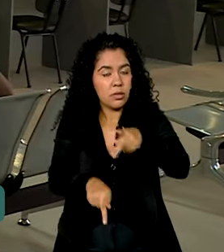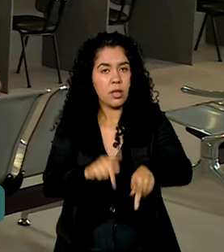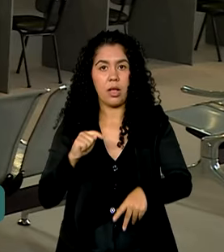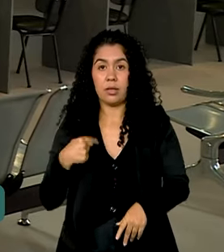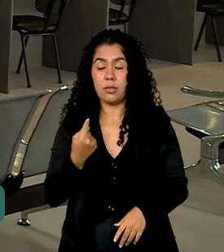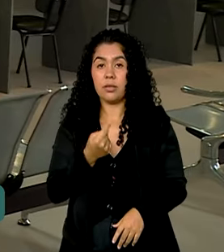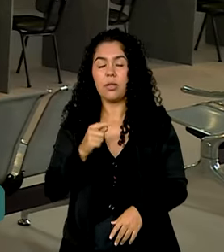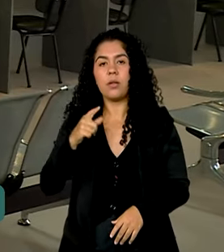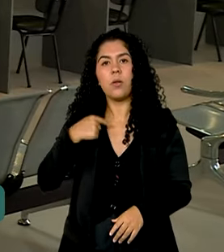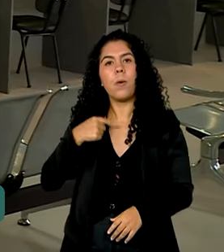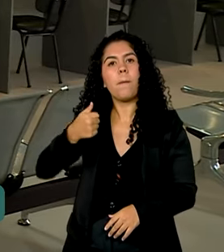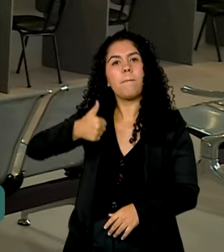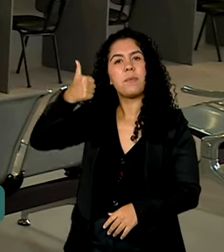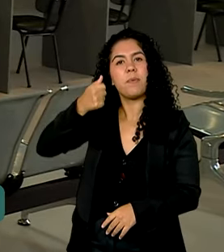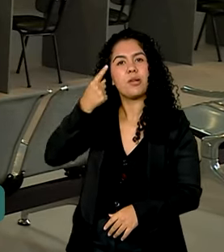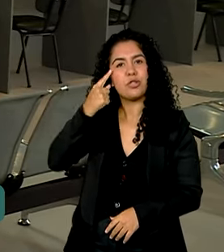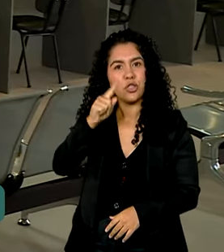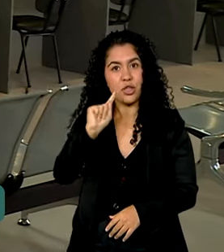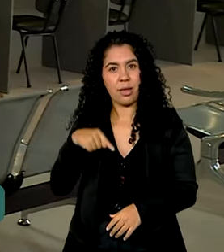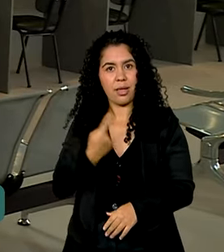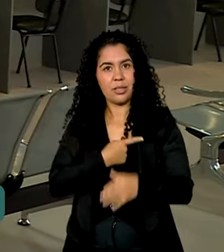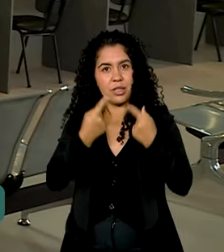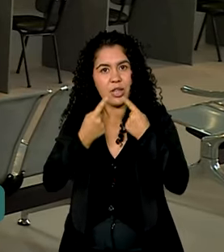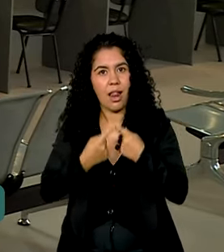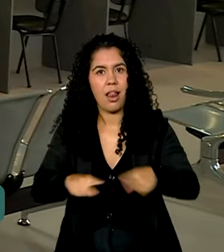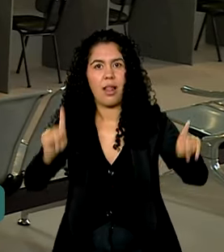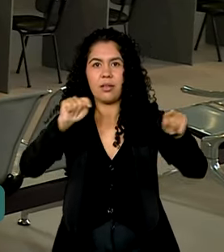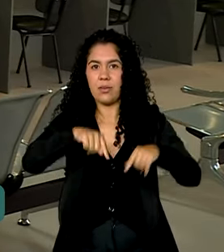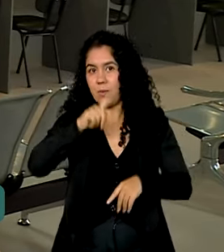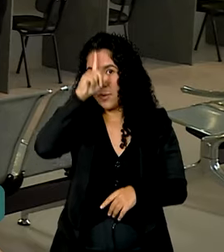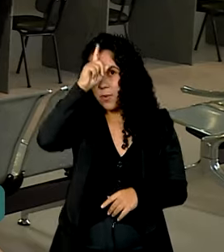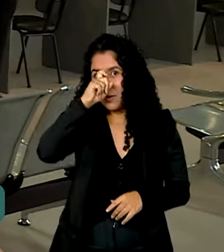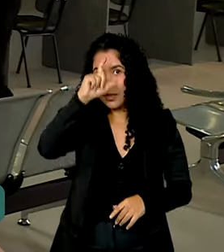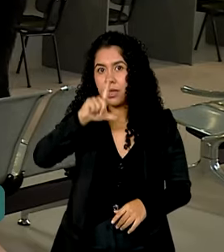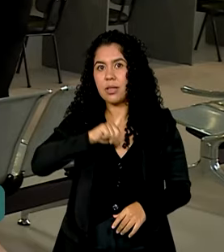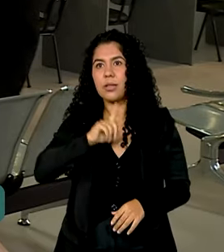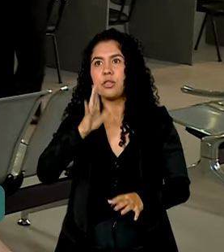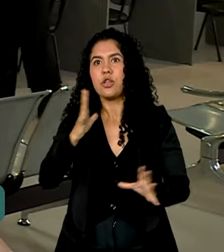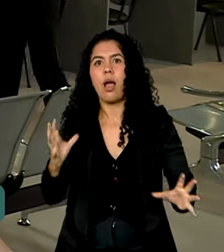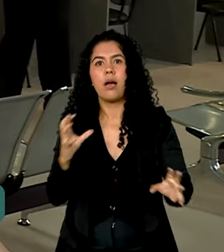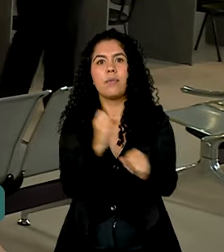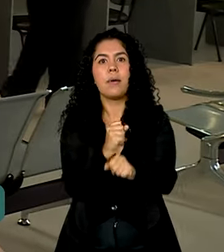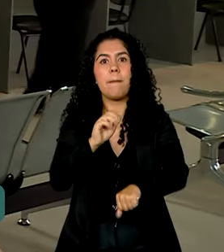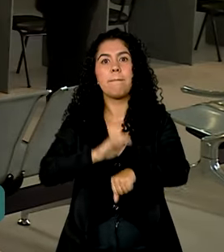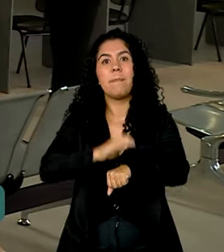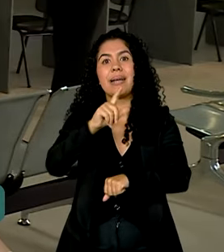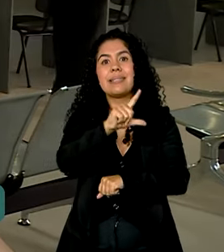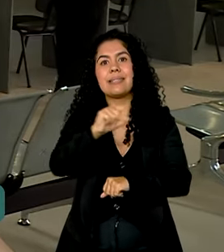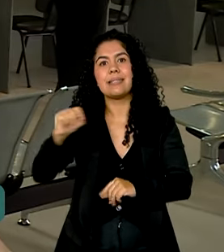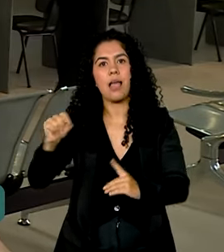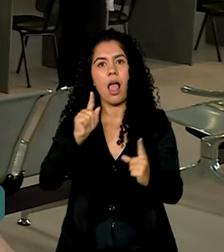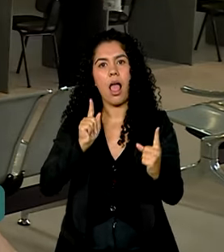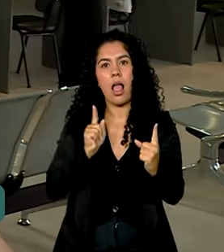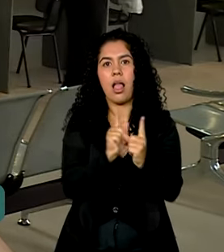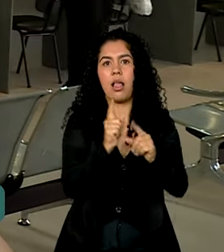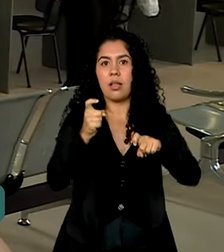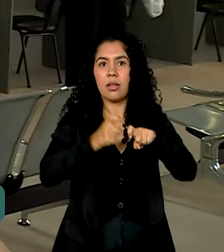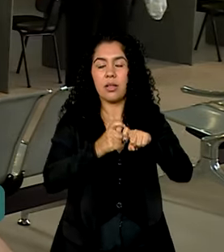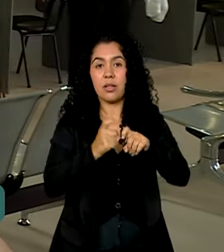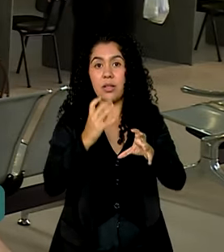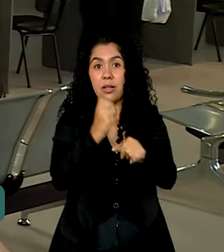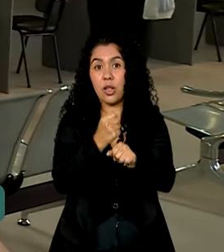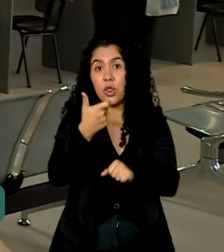No primeiro dia mesmo de abertura, nós tivemos mais de 100 consultas só em 12 horas